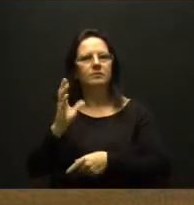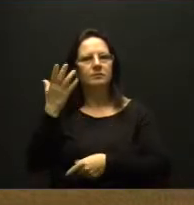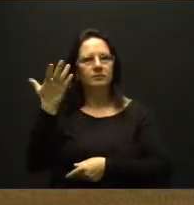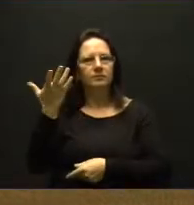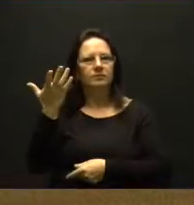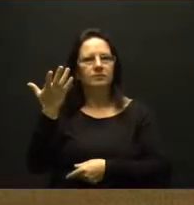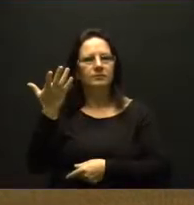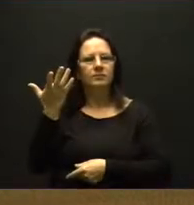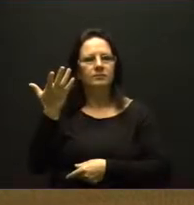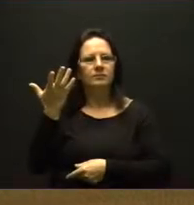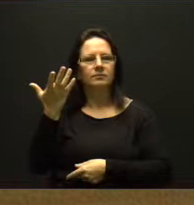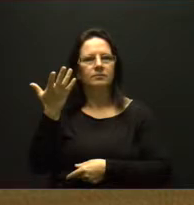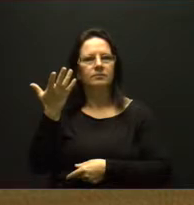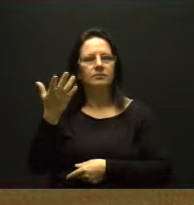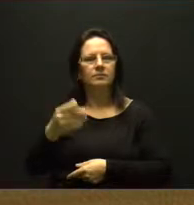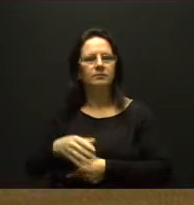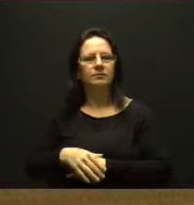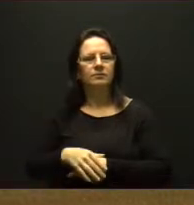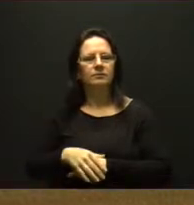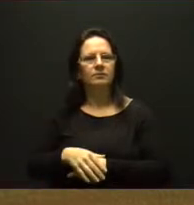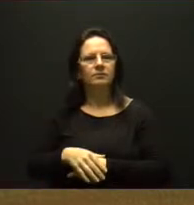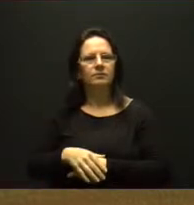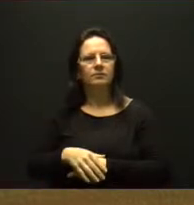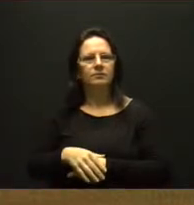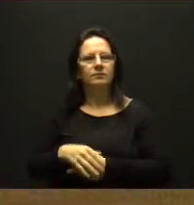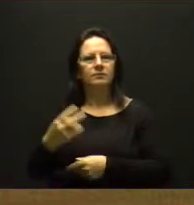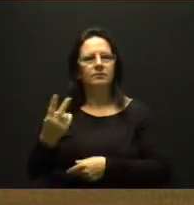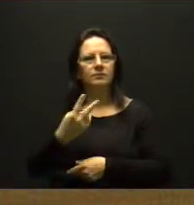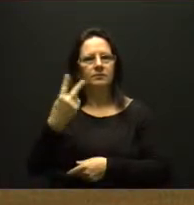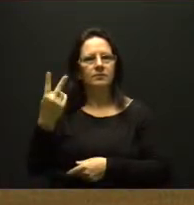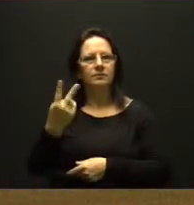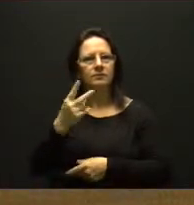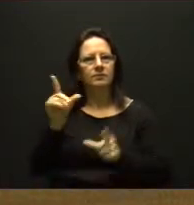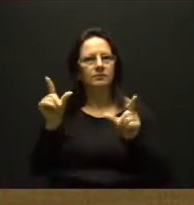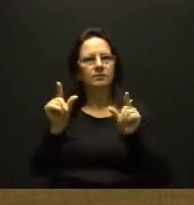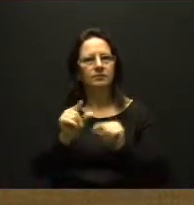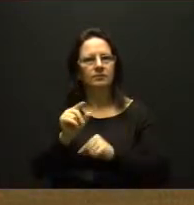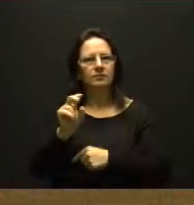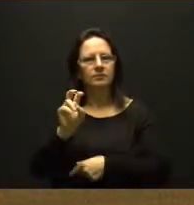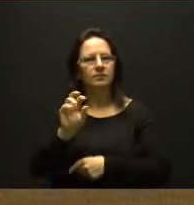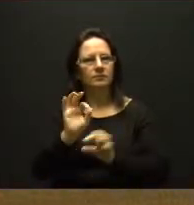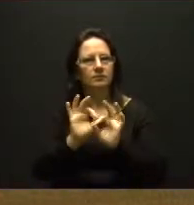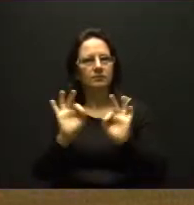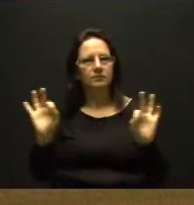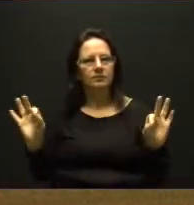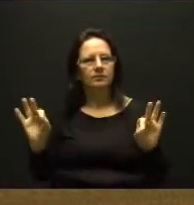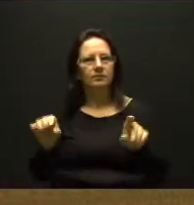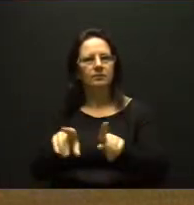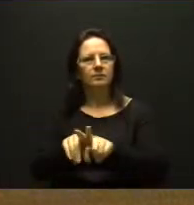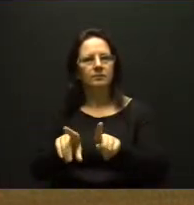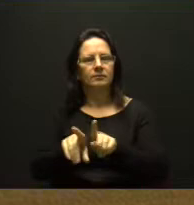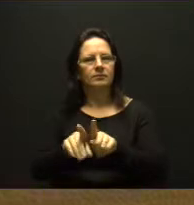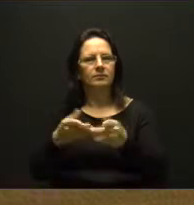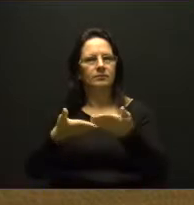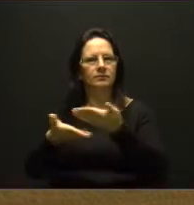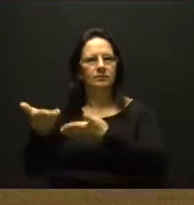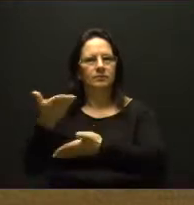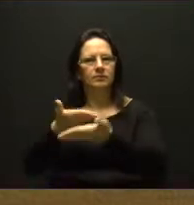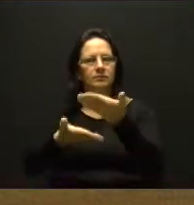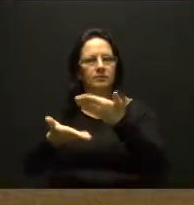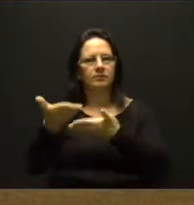vou colocar assim como se fosse o valor mínimo e simples que está sendo repassado uma